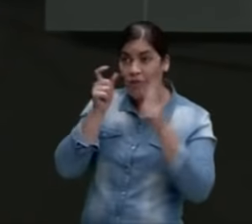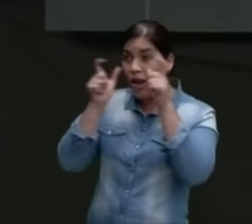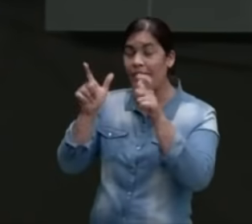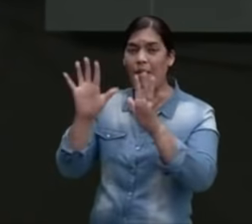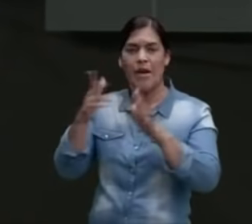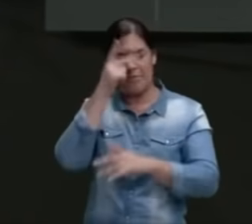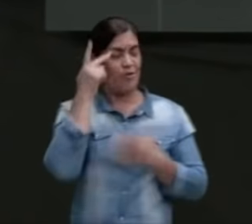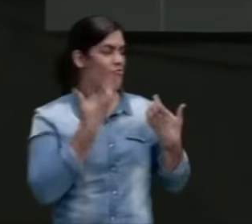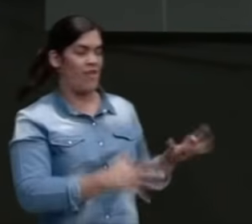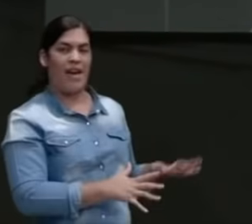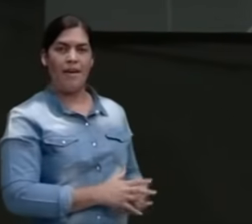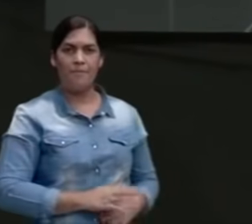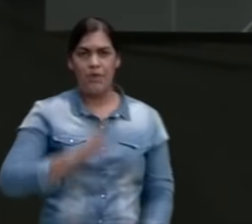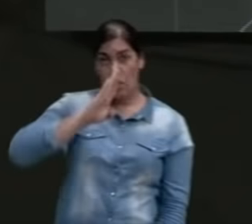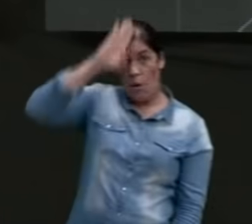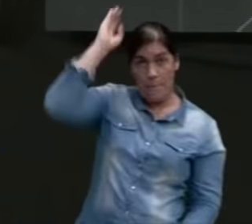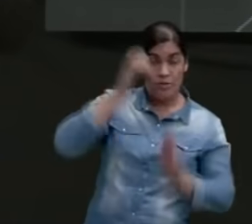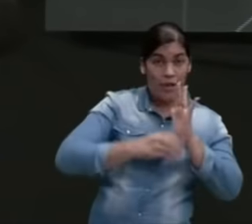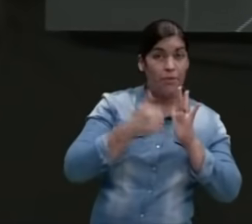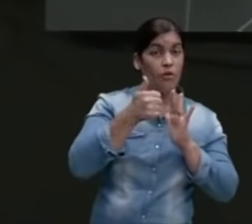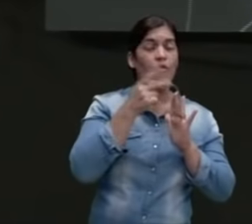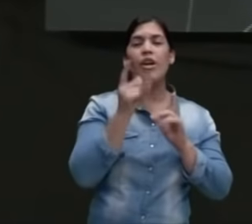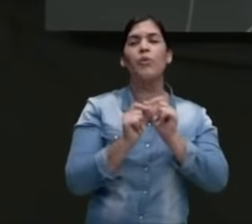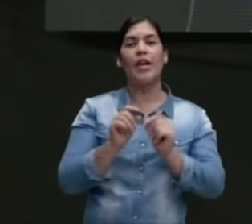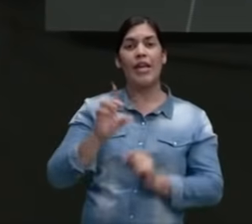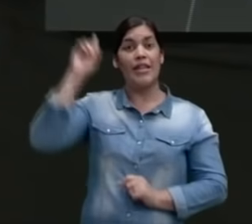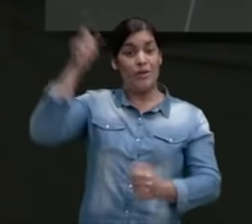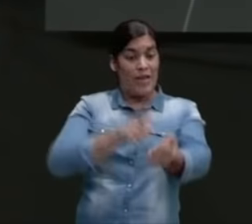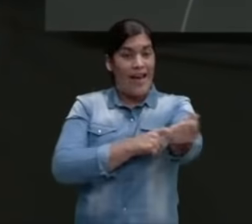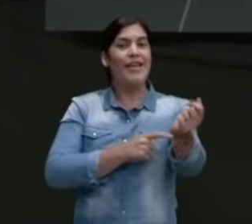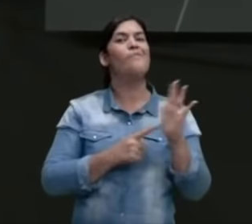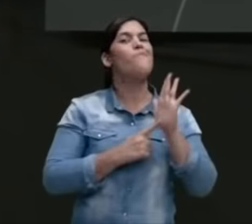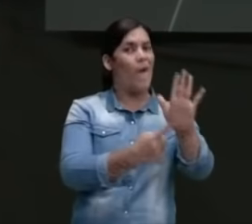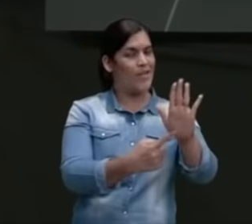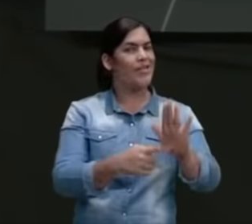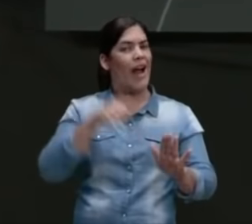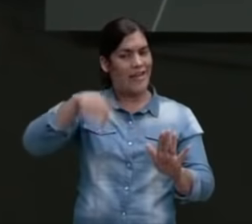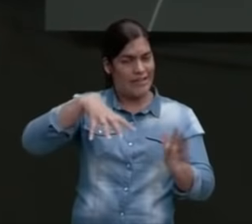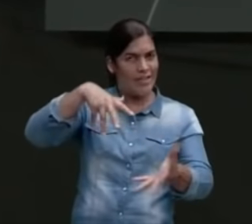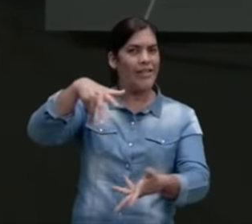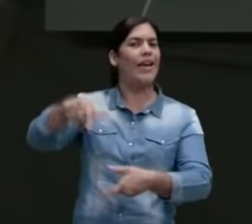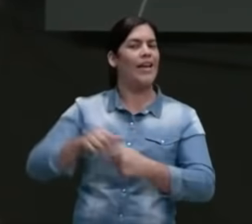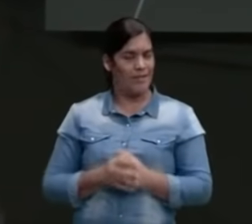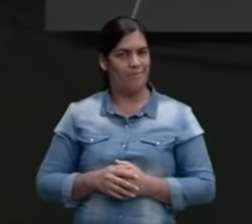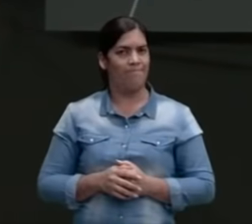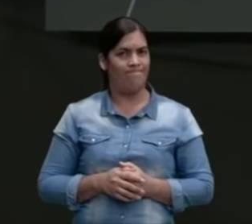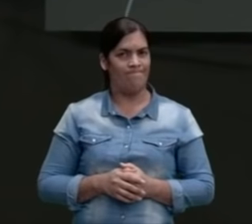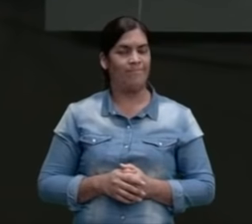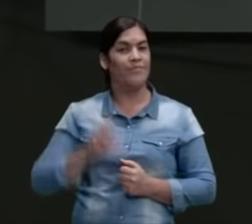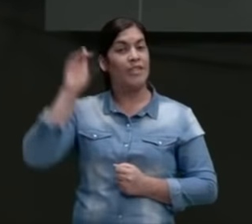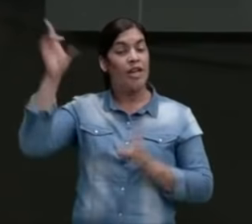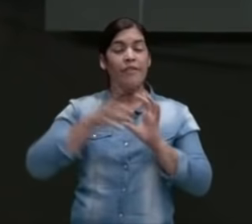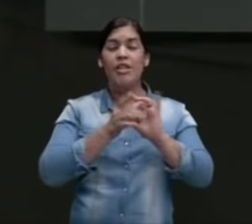Romanos capítulo 1, que a ira de Deus será manifesta na terra, onde Deus vai deixar com que as